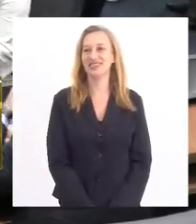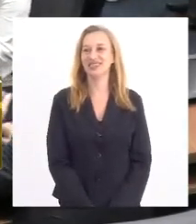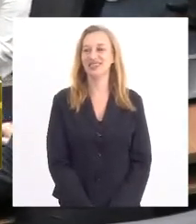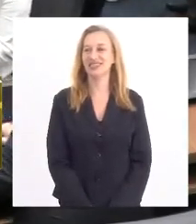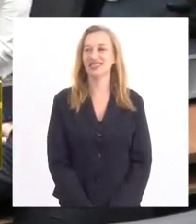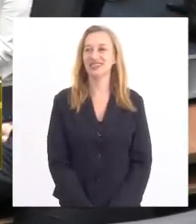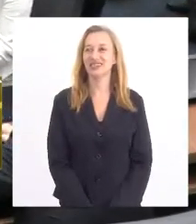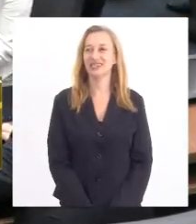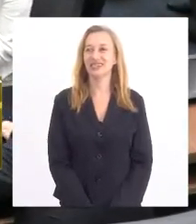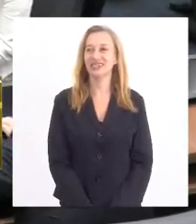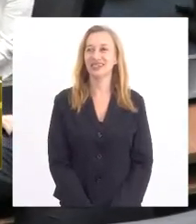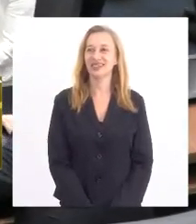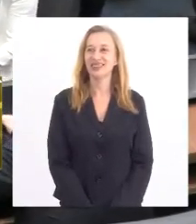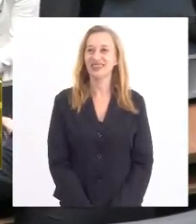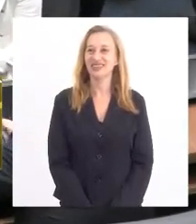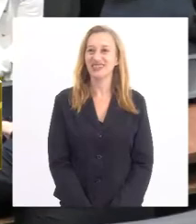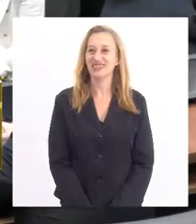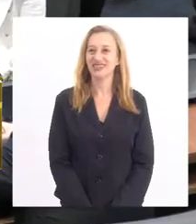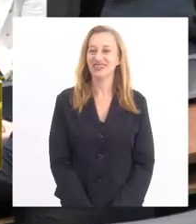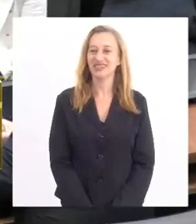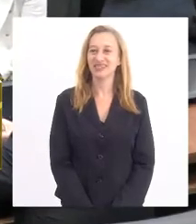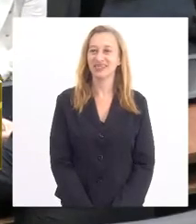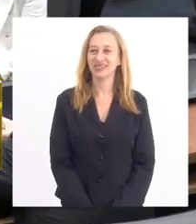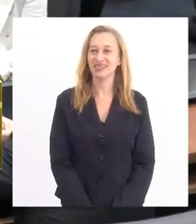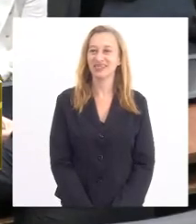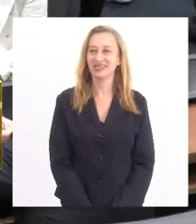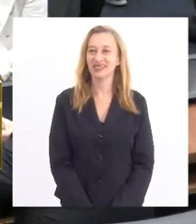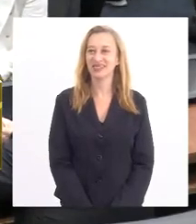vou descer para registrar também